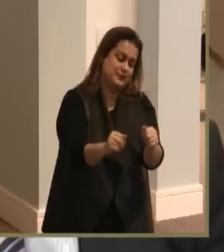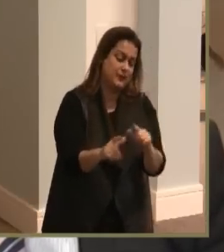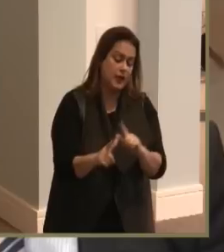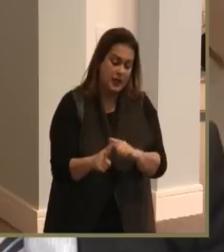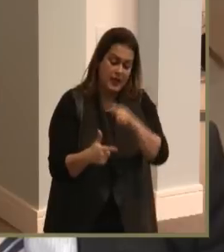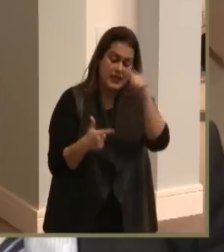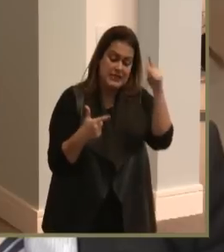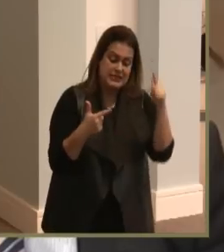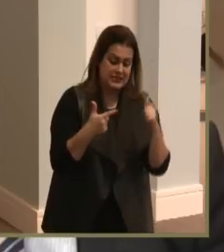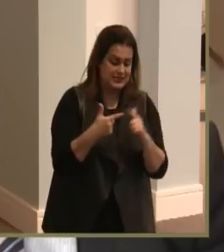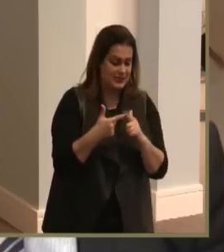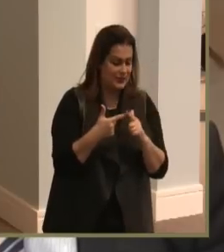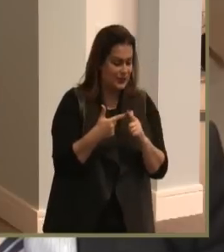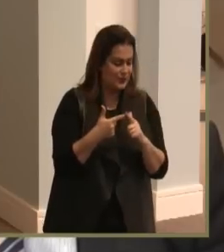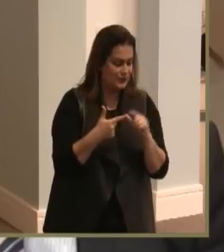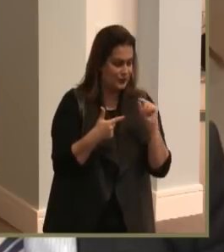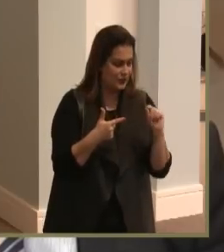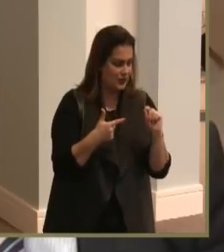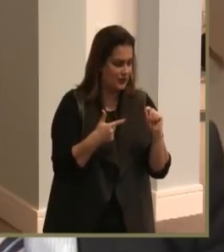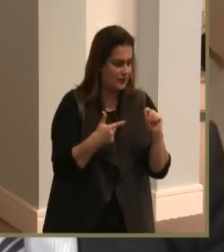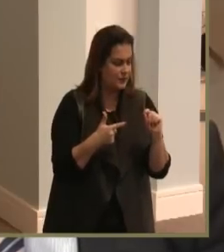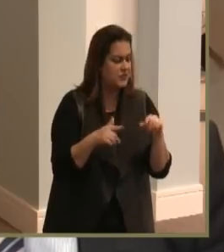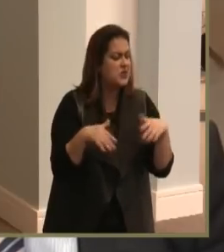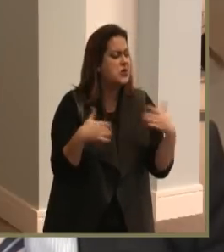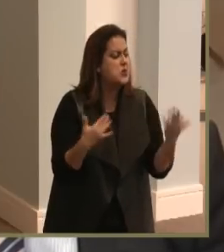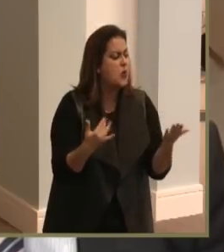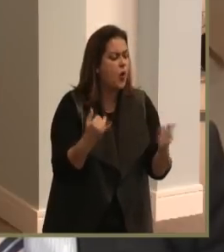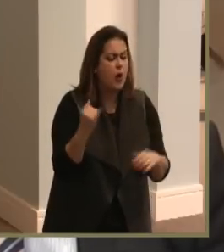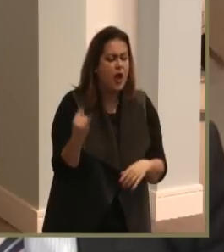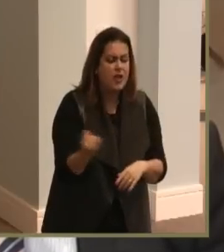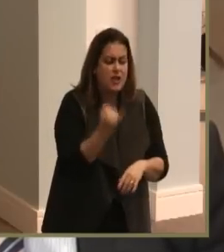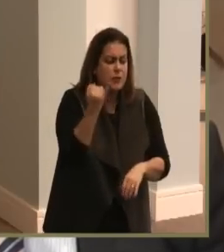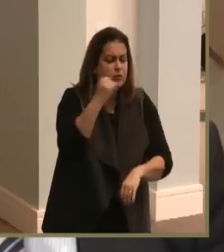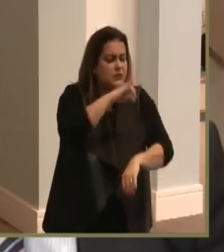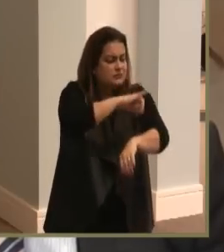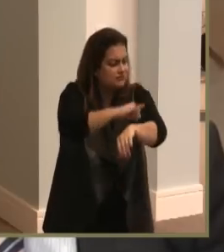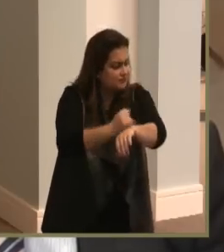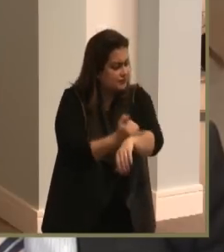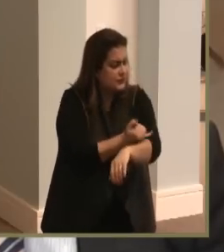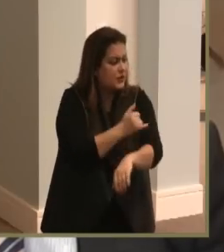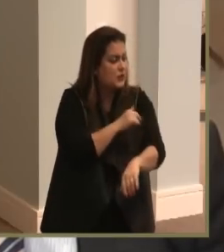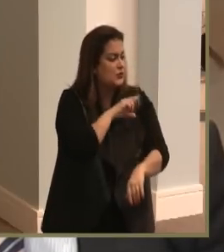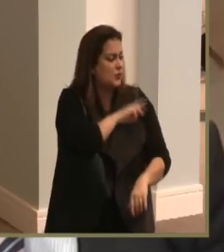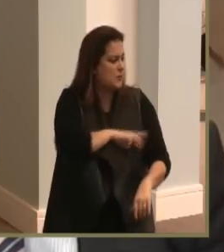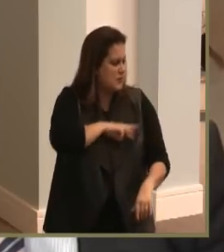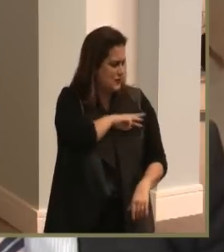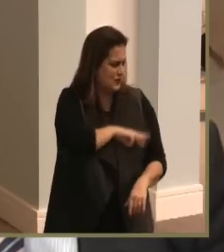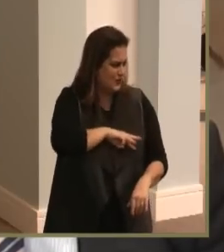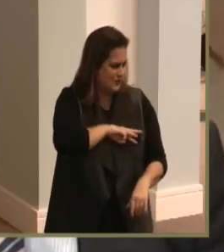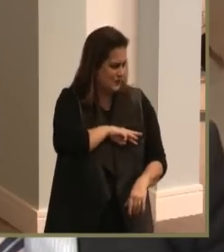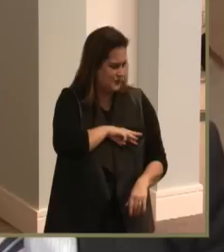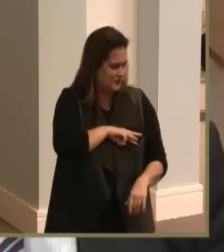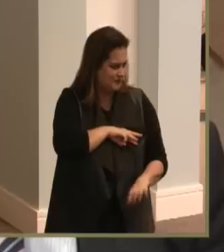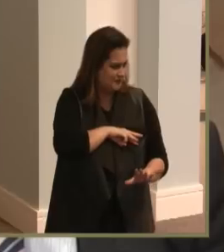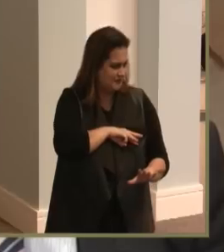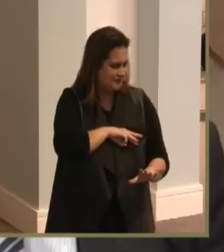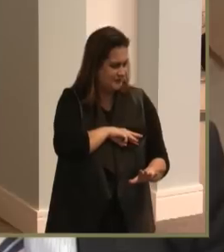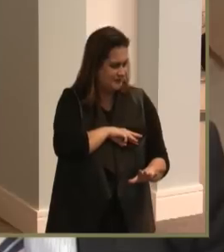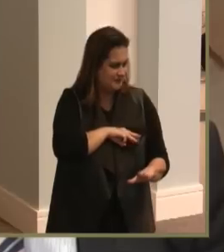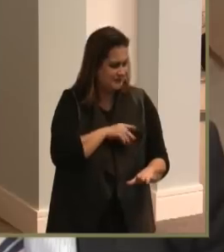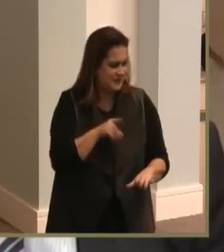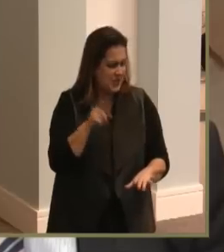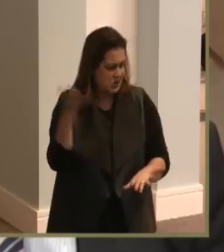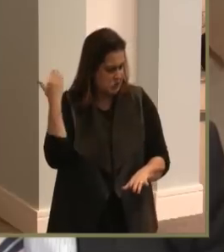de destacar com você qual a importância de Jerusalém para a obra missionária. Por que Jerusalém